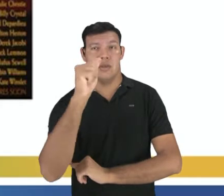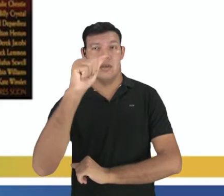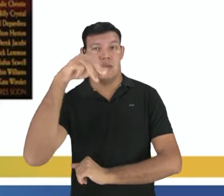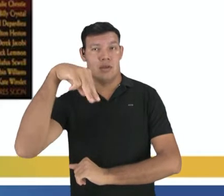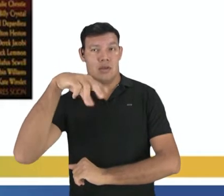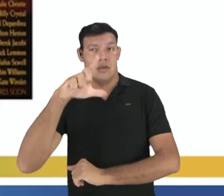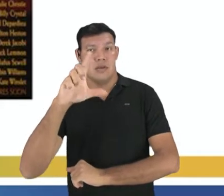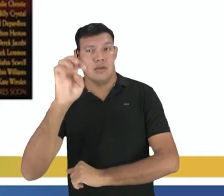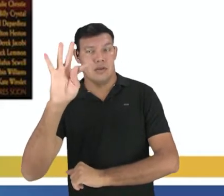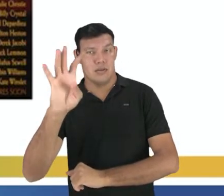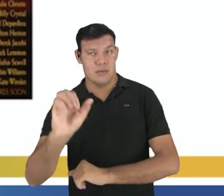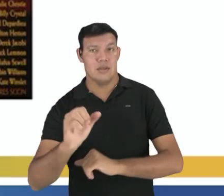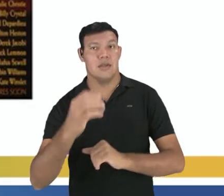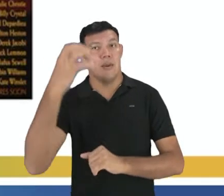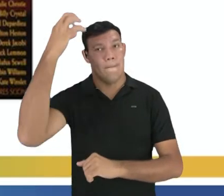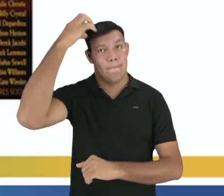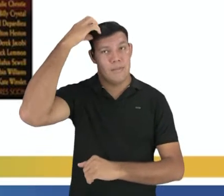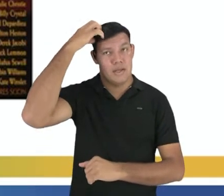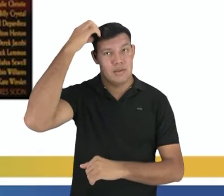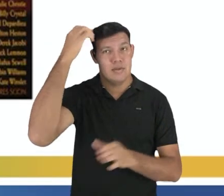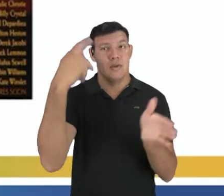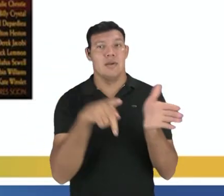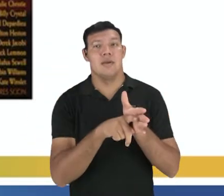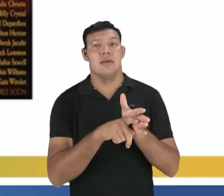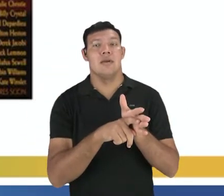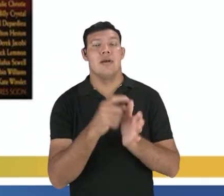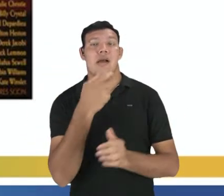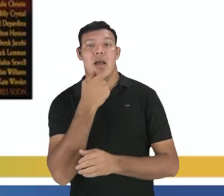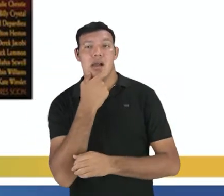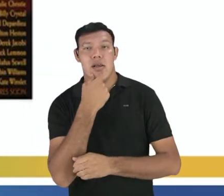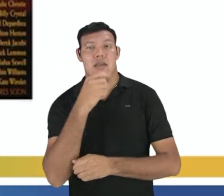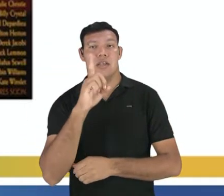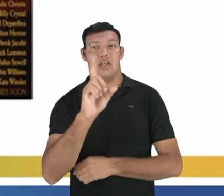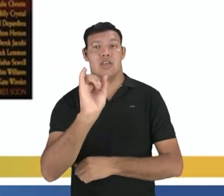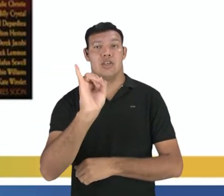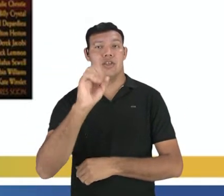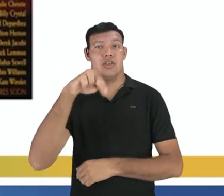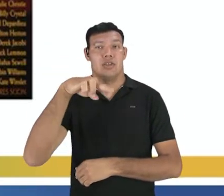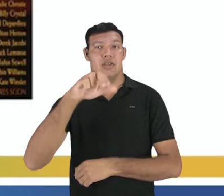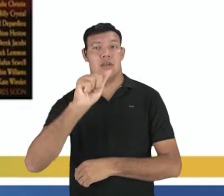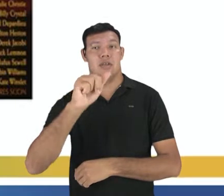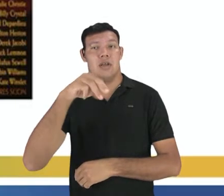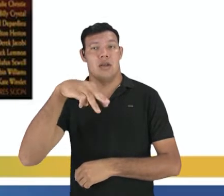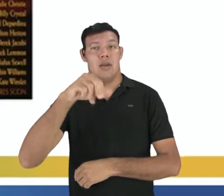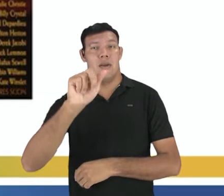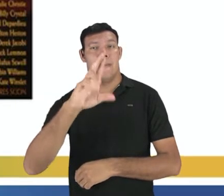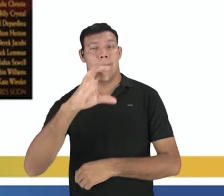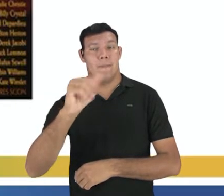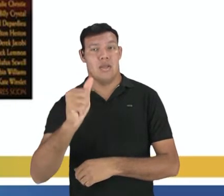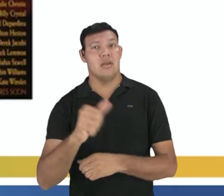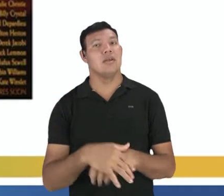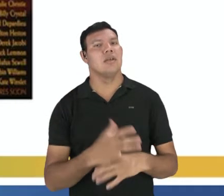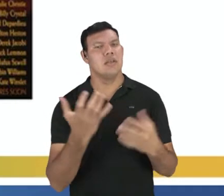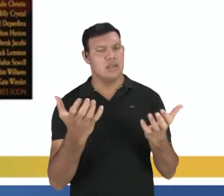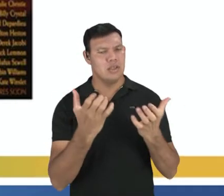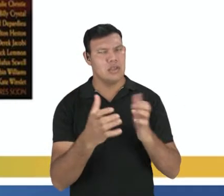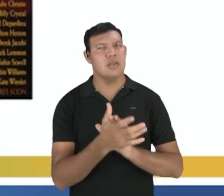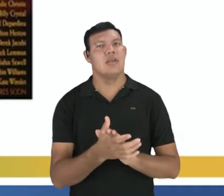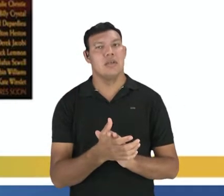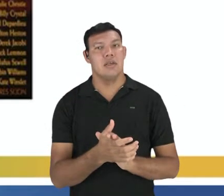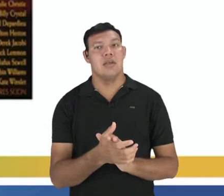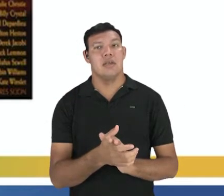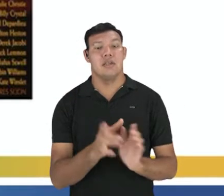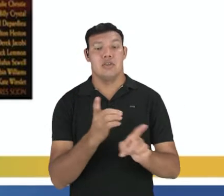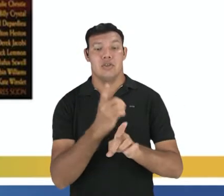da Dinamarca, e seu plano de vingar a morte de seu pai. Isso porque, após a morte de seu pai, seu